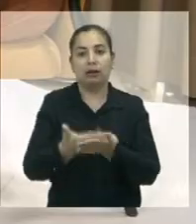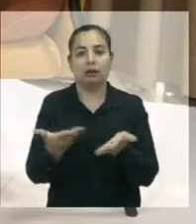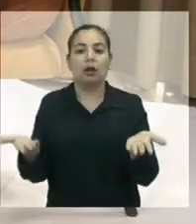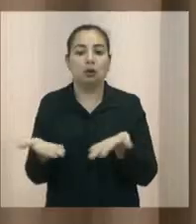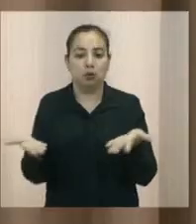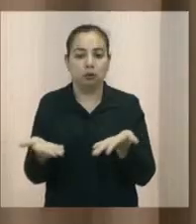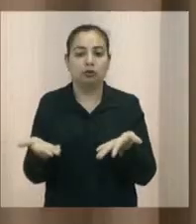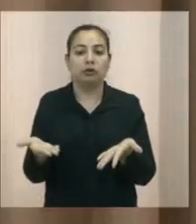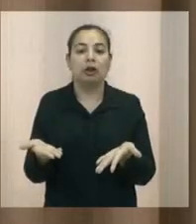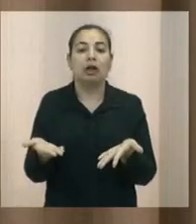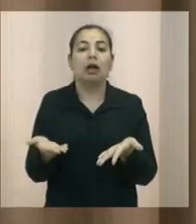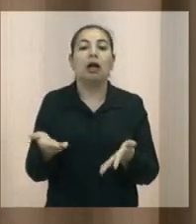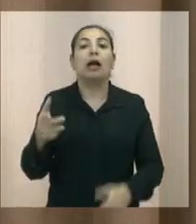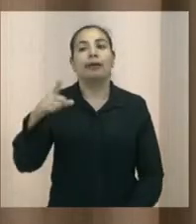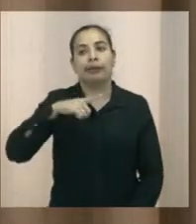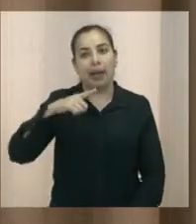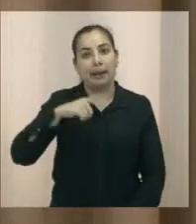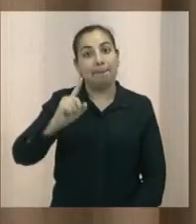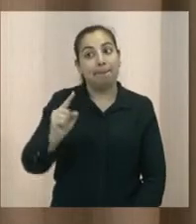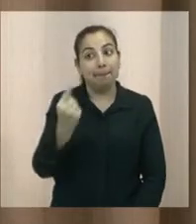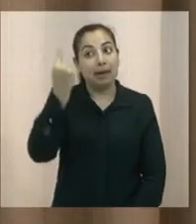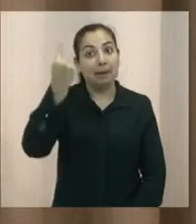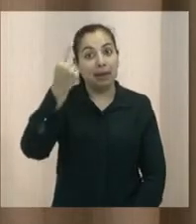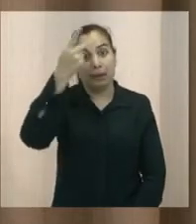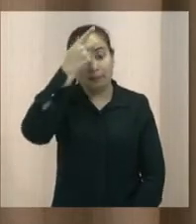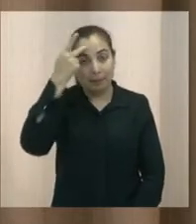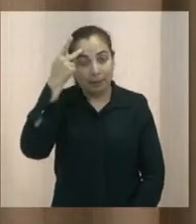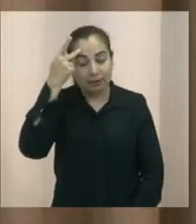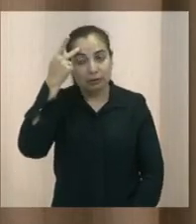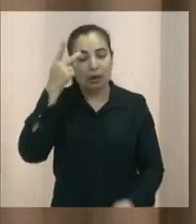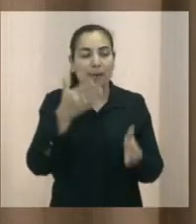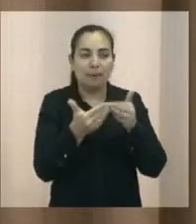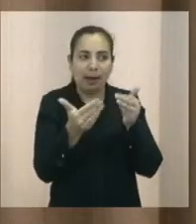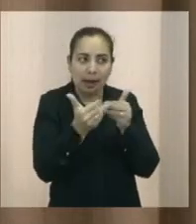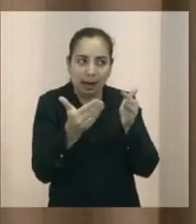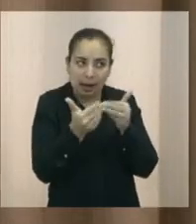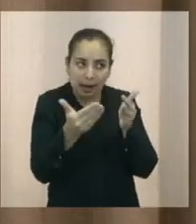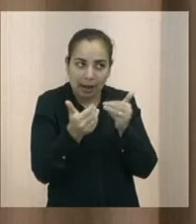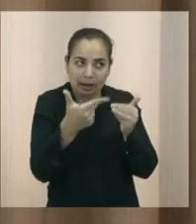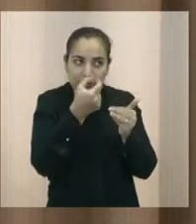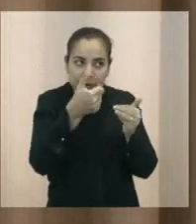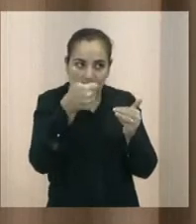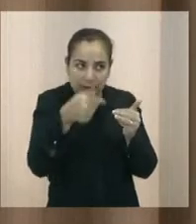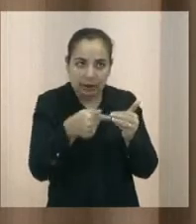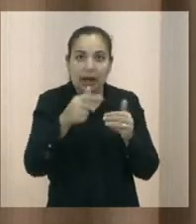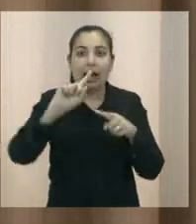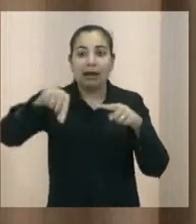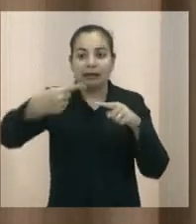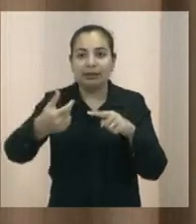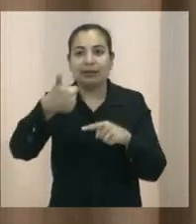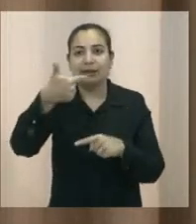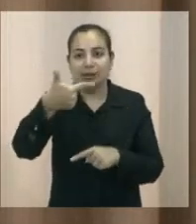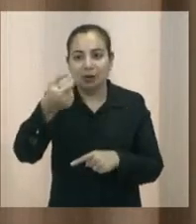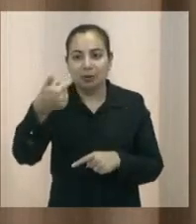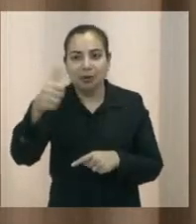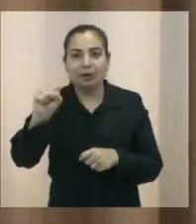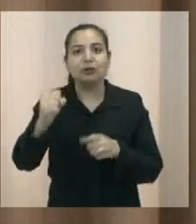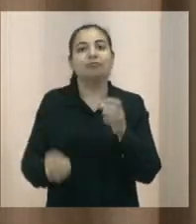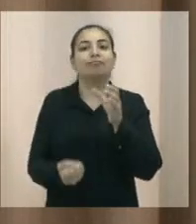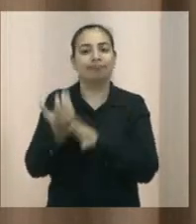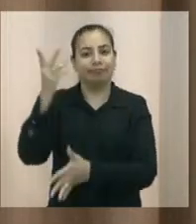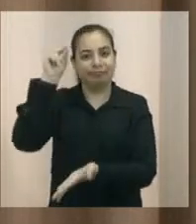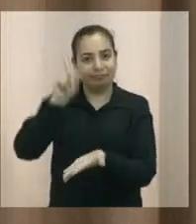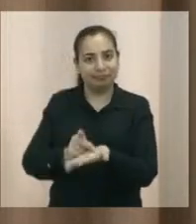teve a população solicitando que se tenha, em 2018 a gente implementou realmente. Então, a luta para que eles tenham, em